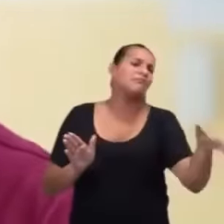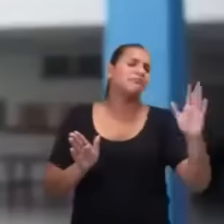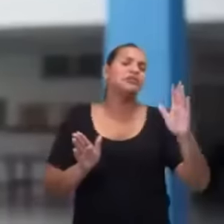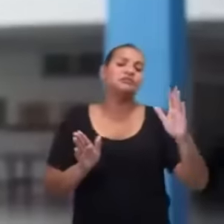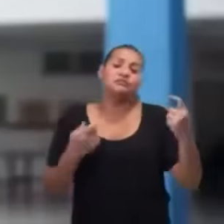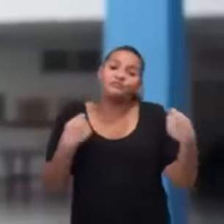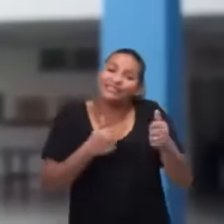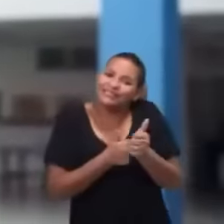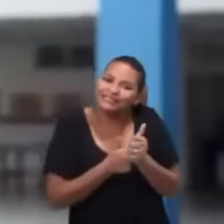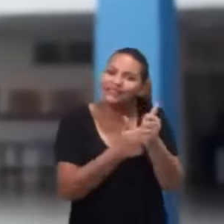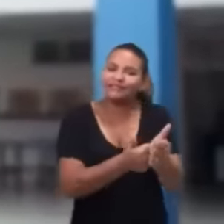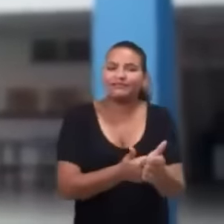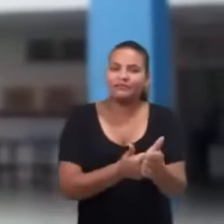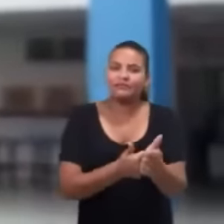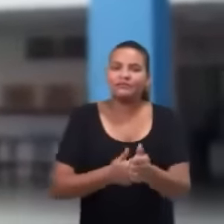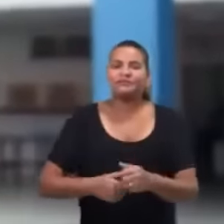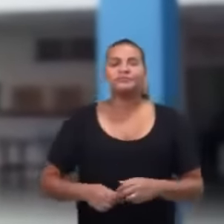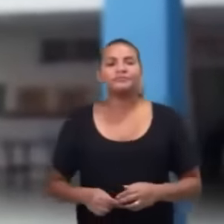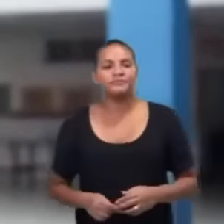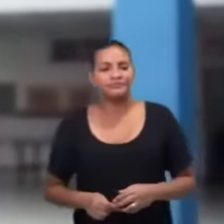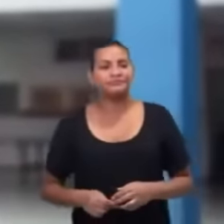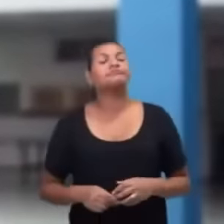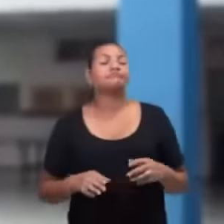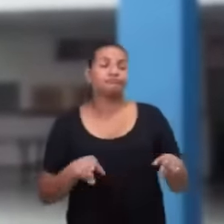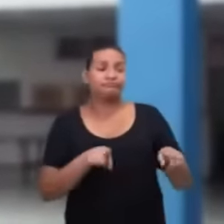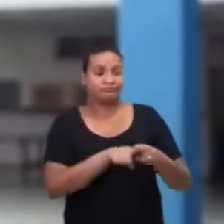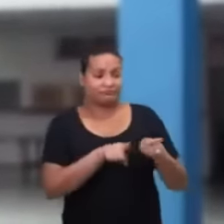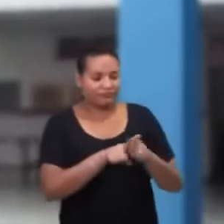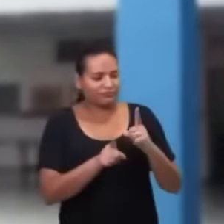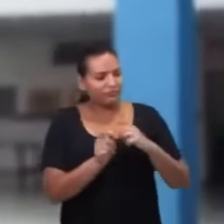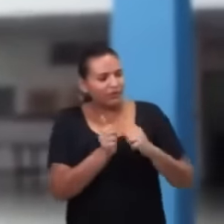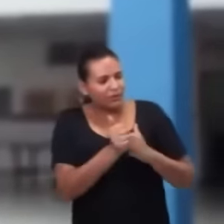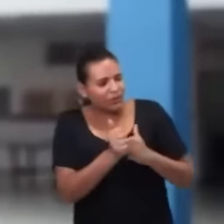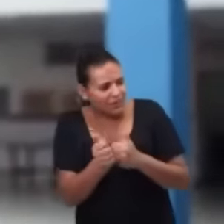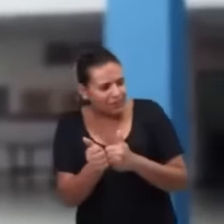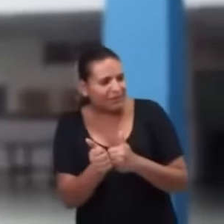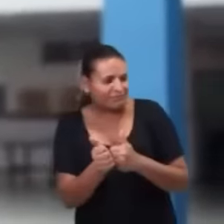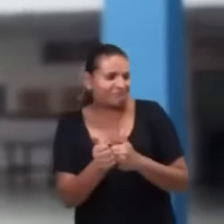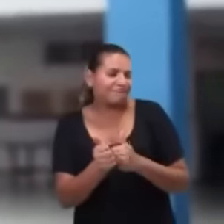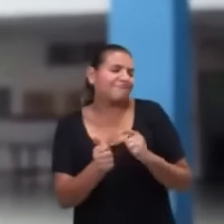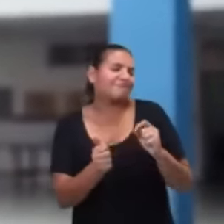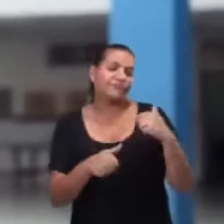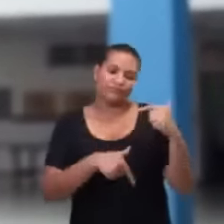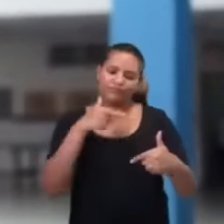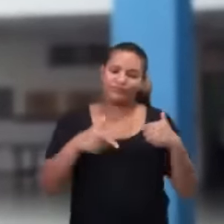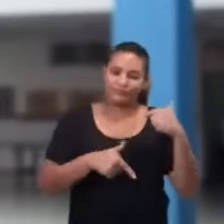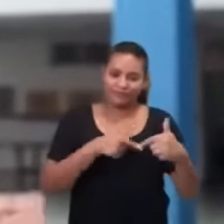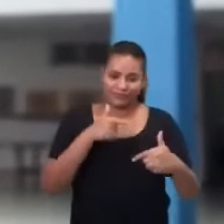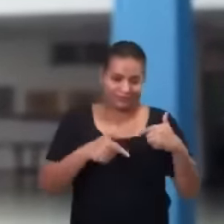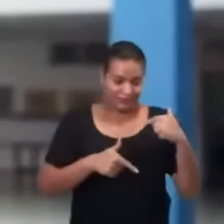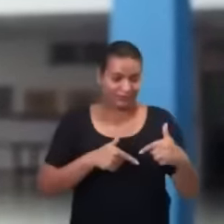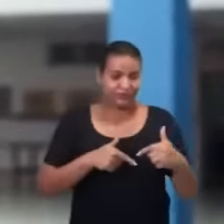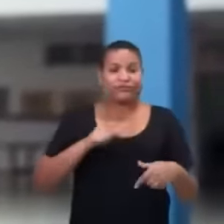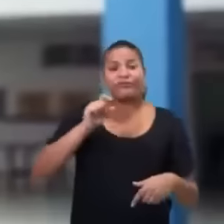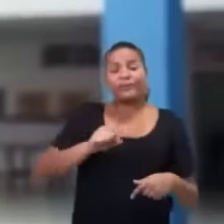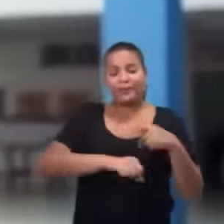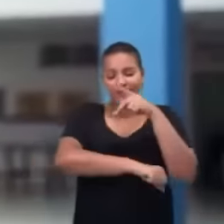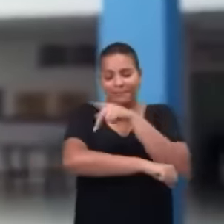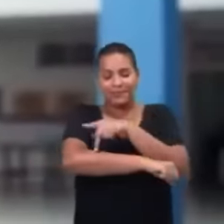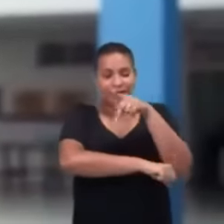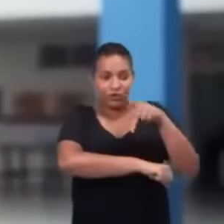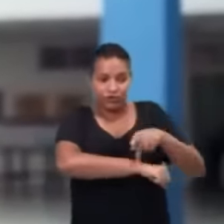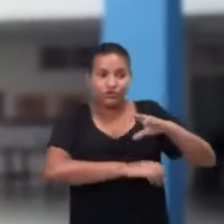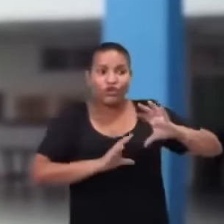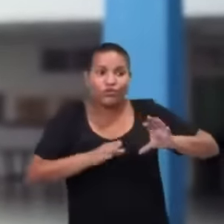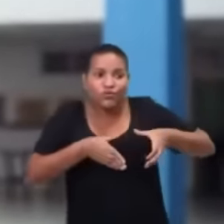carreira. E um outro elemento importante que vai linkar esse acompanhamento é o trabalho do que nós chamamos de superintendência pedagógica.